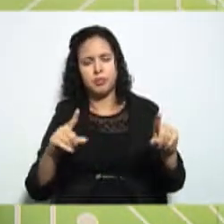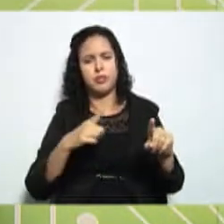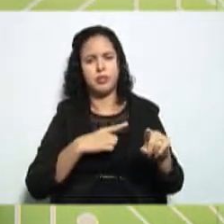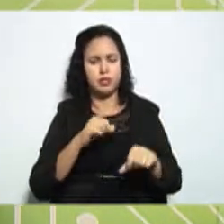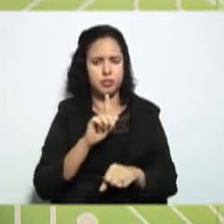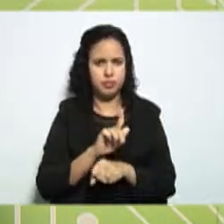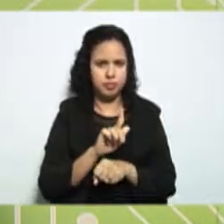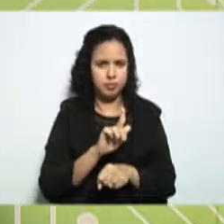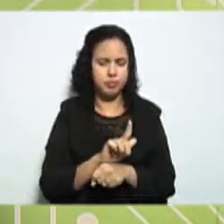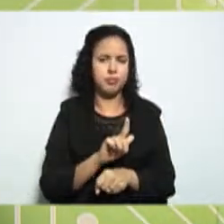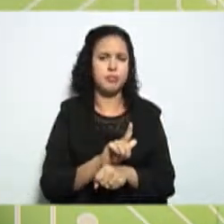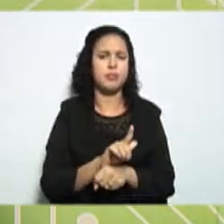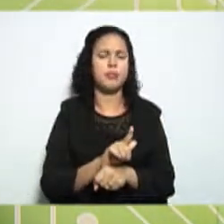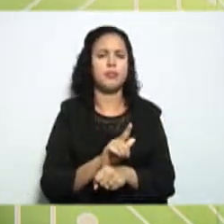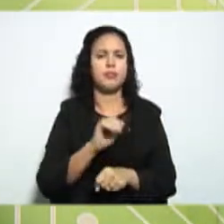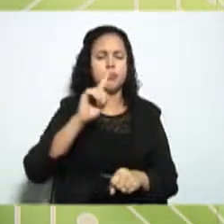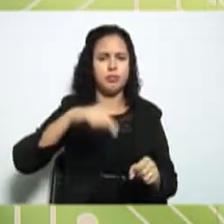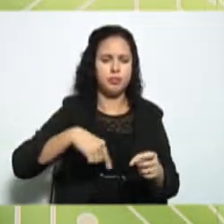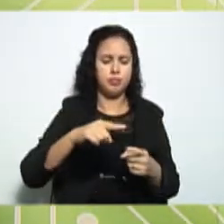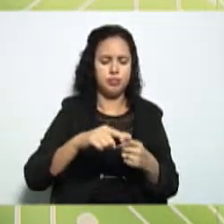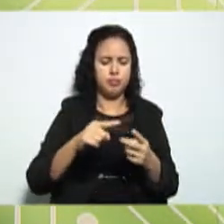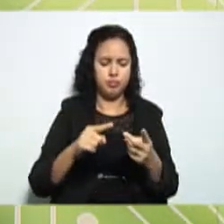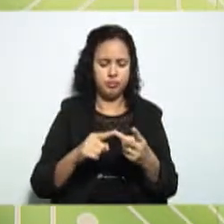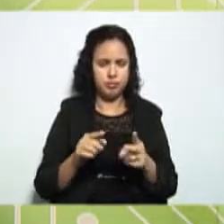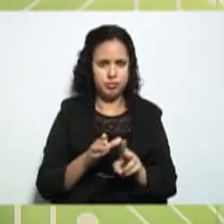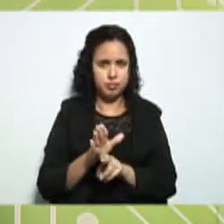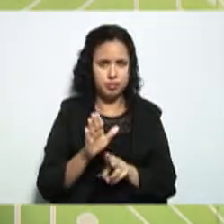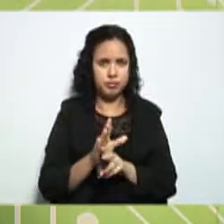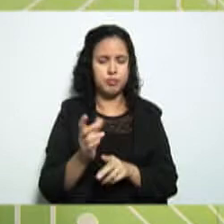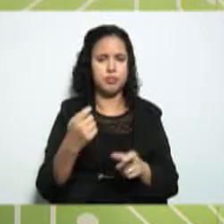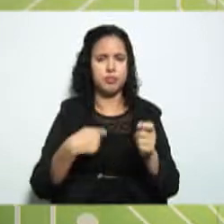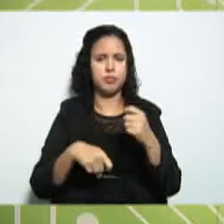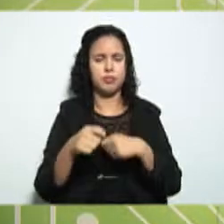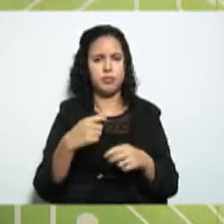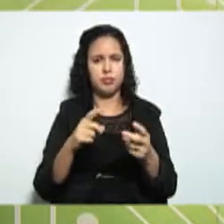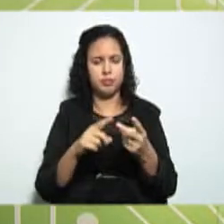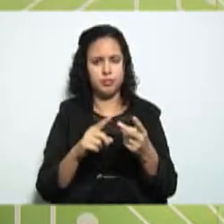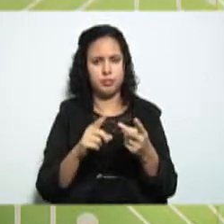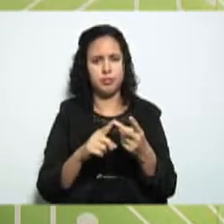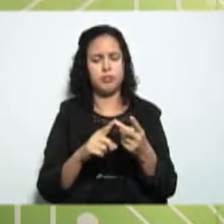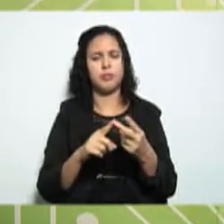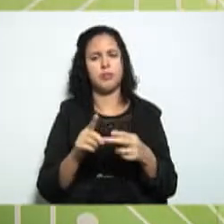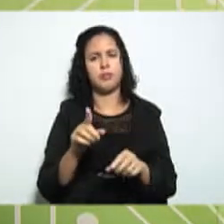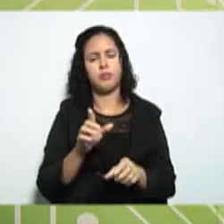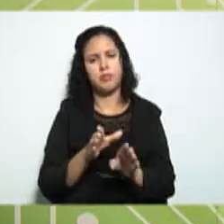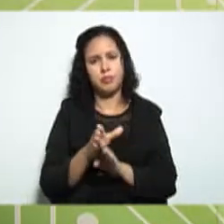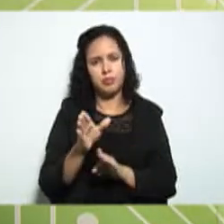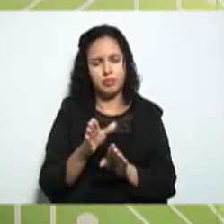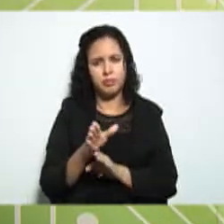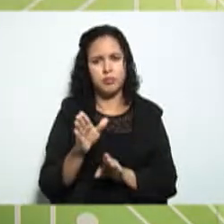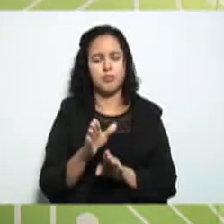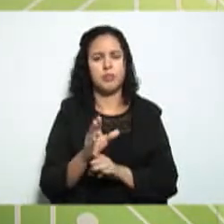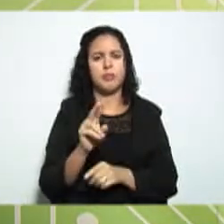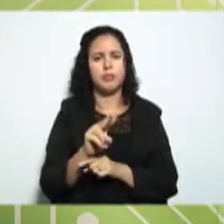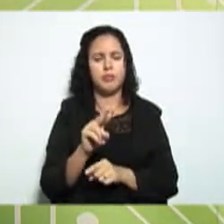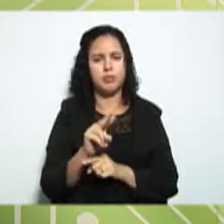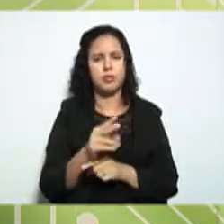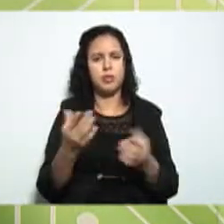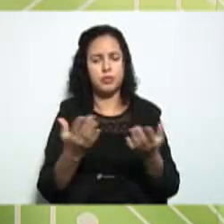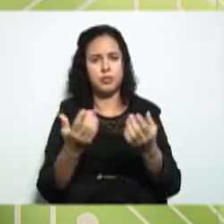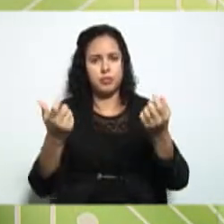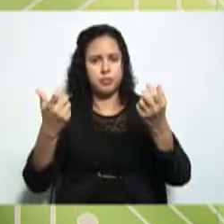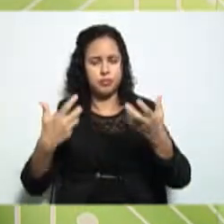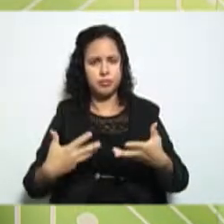seus conselhos. Conselho Administrativo, Conselho Fiscal. Na aula de hoje, nós falamos também sobre três ramos do cooperativismo.